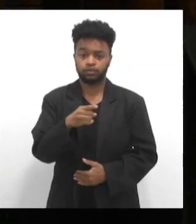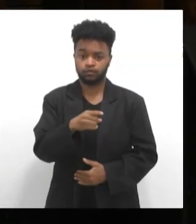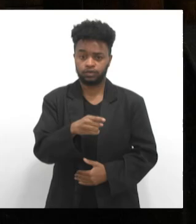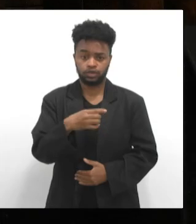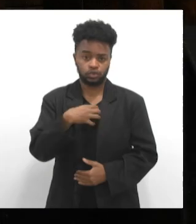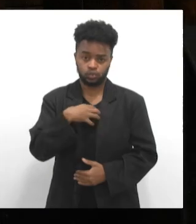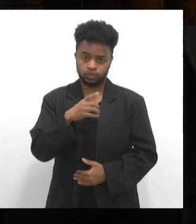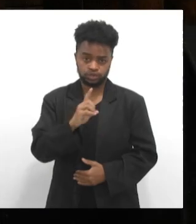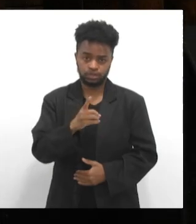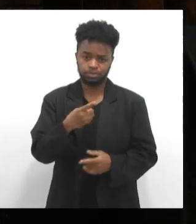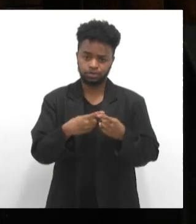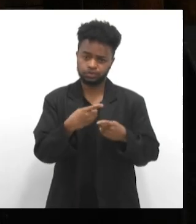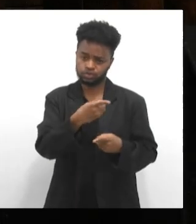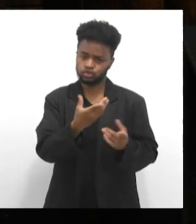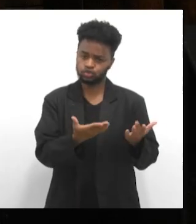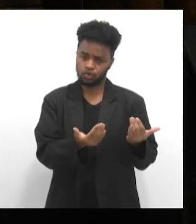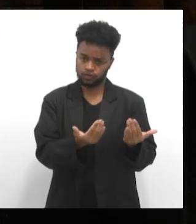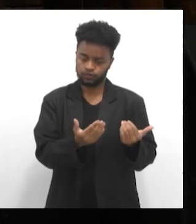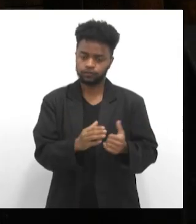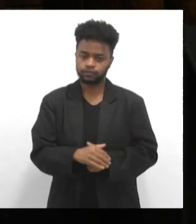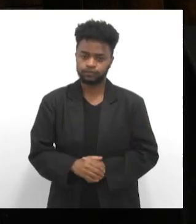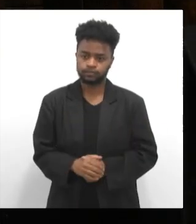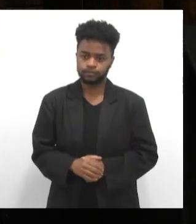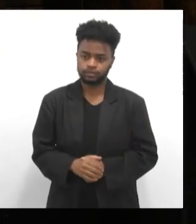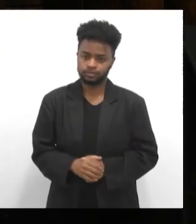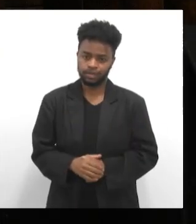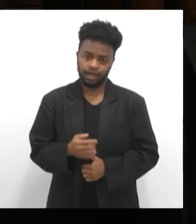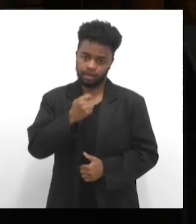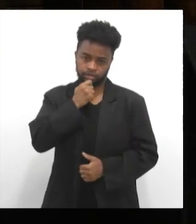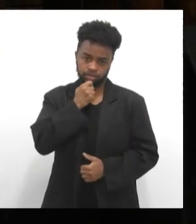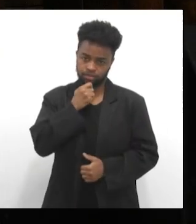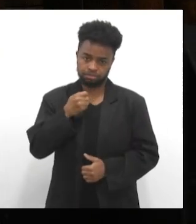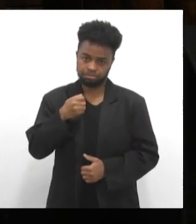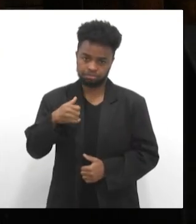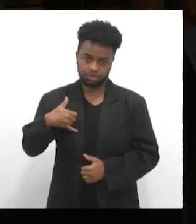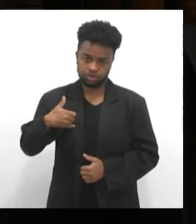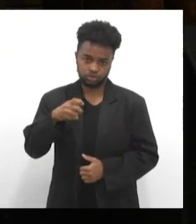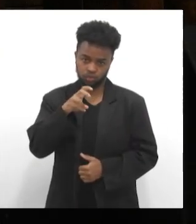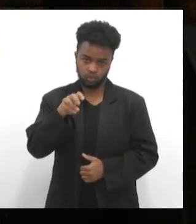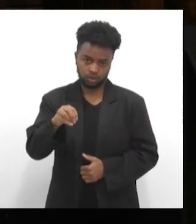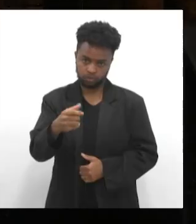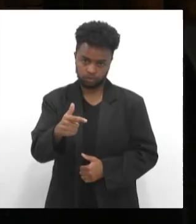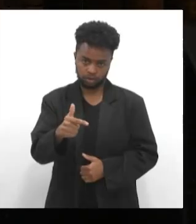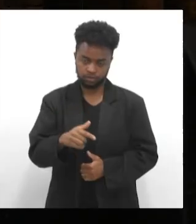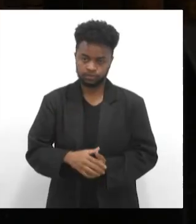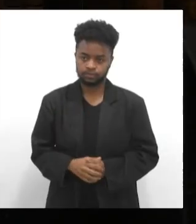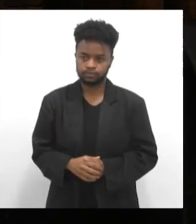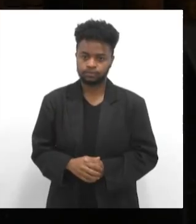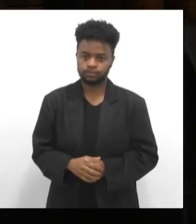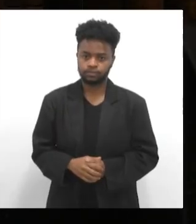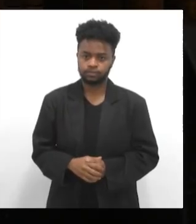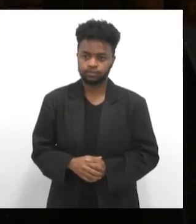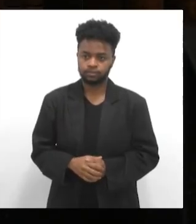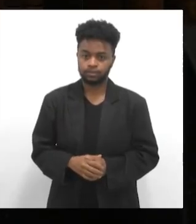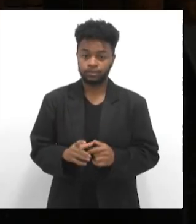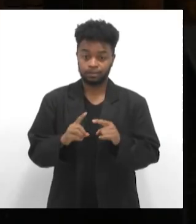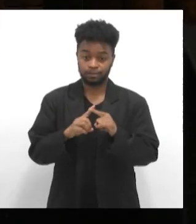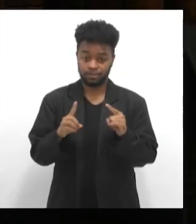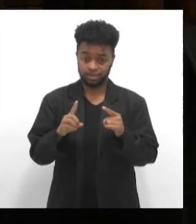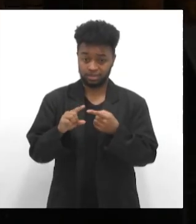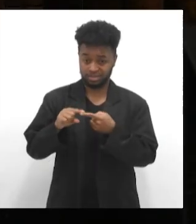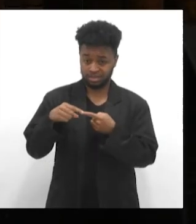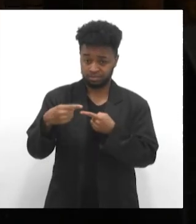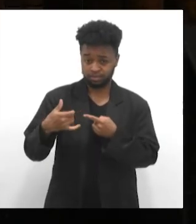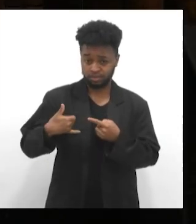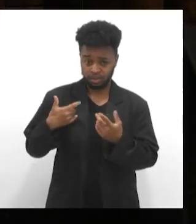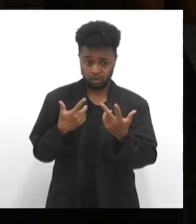sente isso, porque é muito jovem, ainda não fez 50 anos de idade. Né? Mas quando o senhor chegar na minha